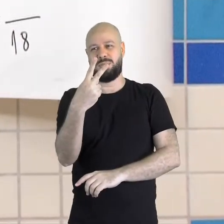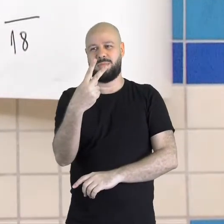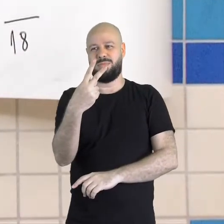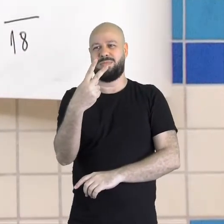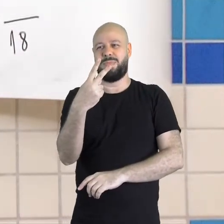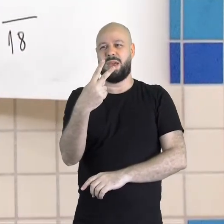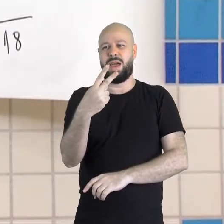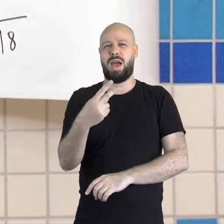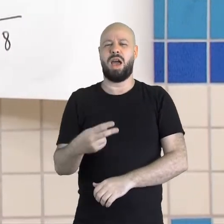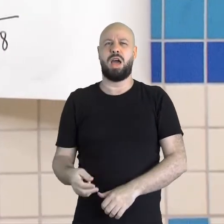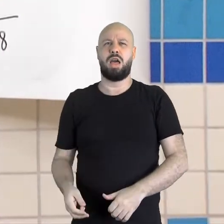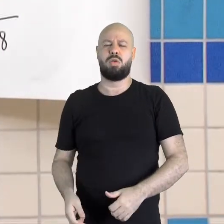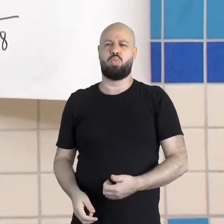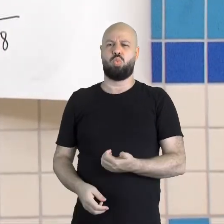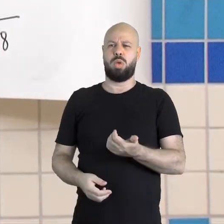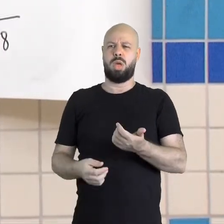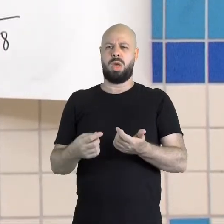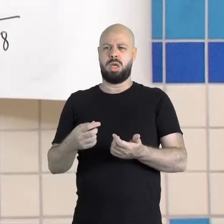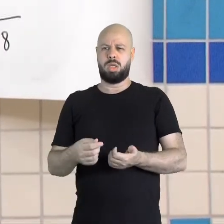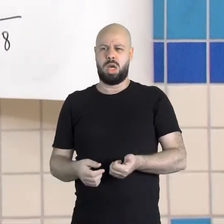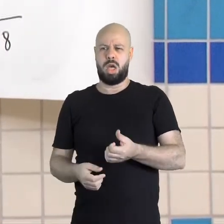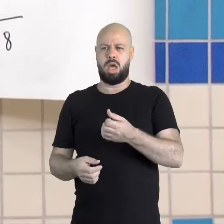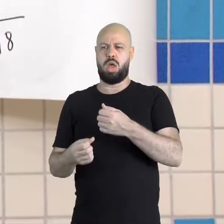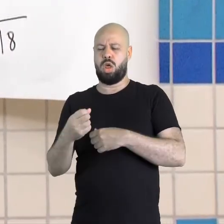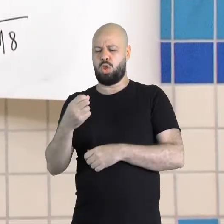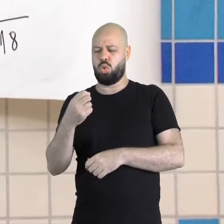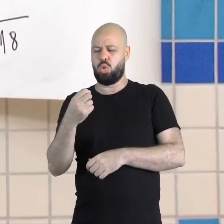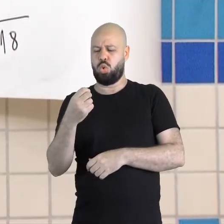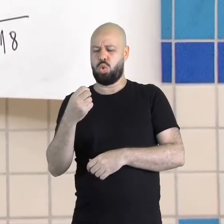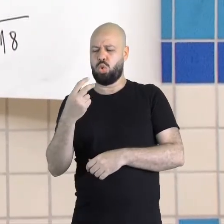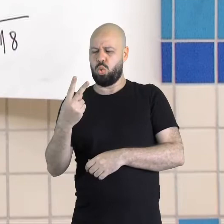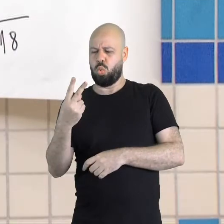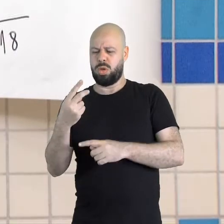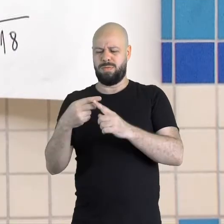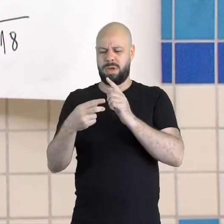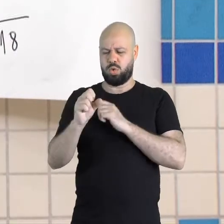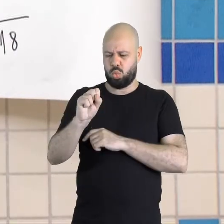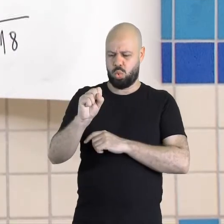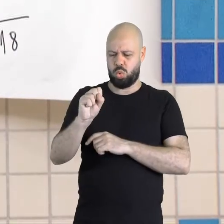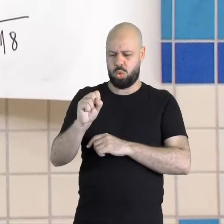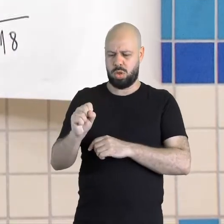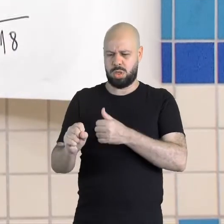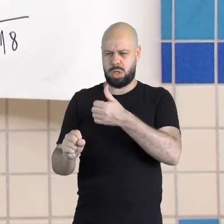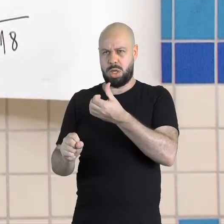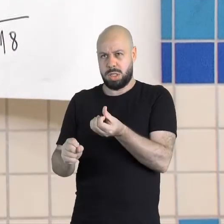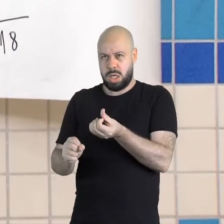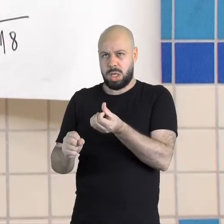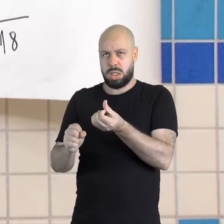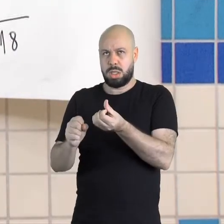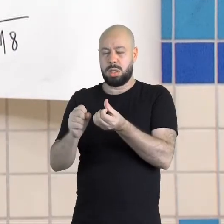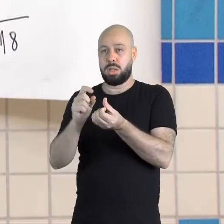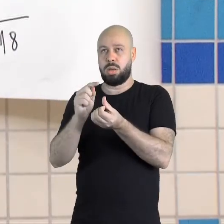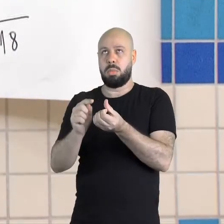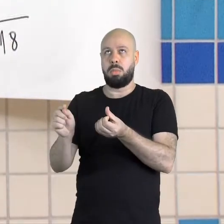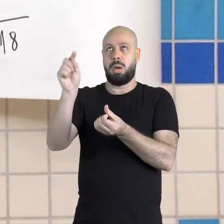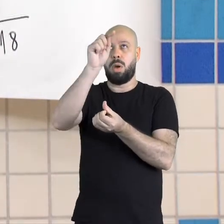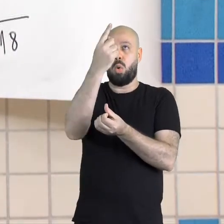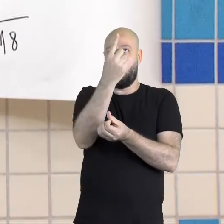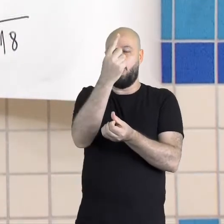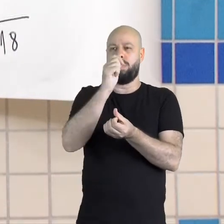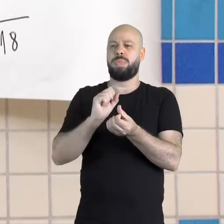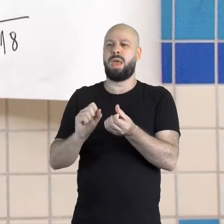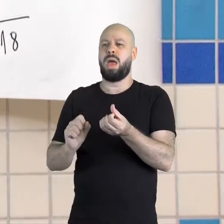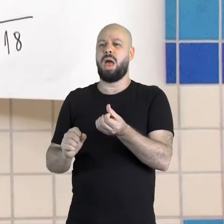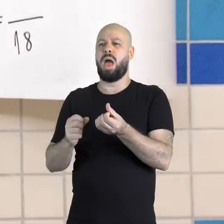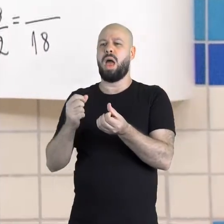vezes 8, 16, vai 1. 2 vezes 1, 2, mais 1, 3. Eu